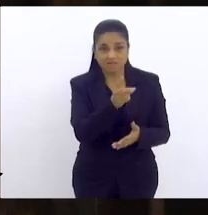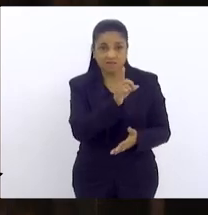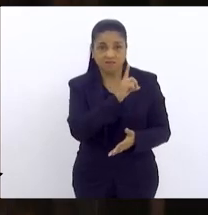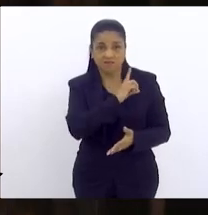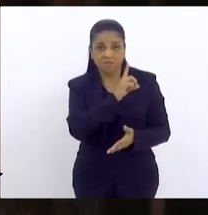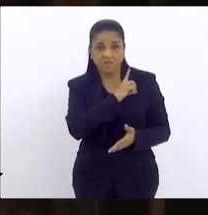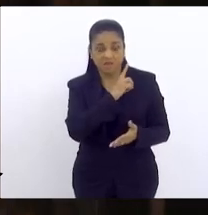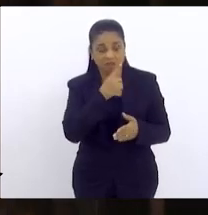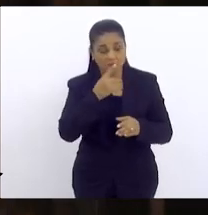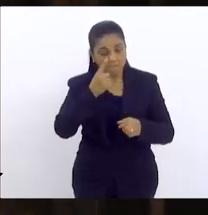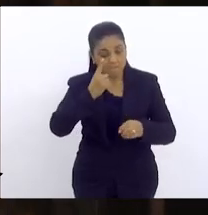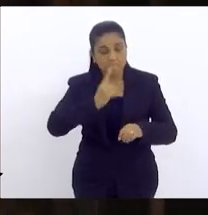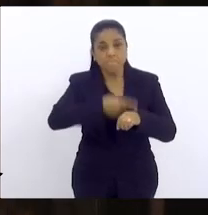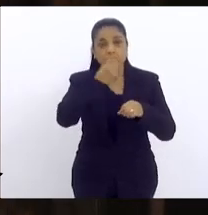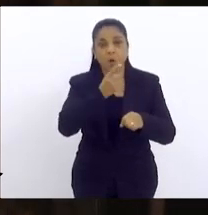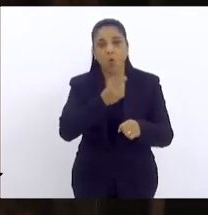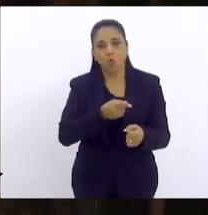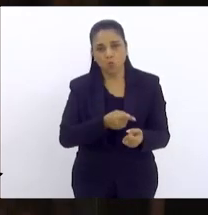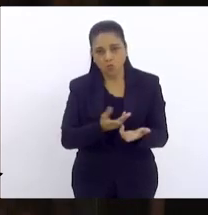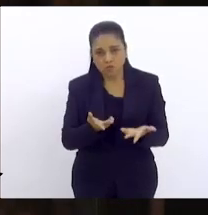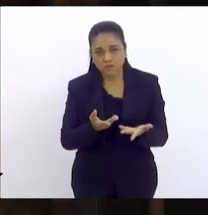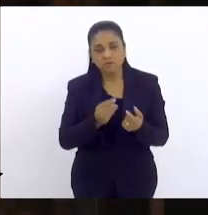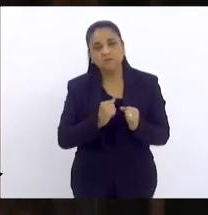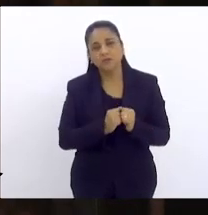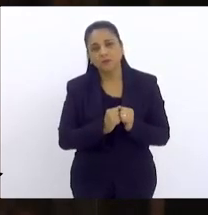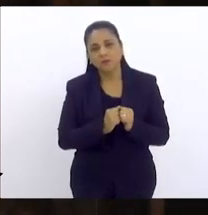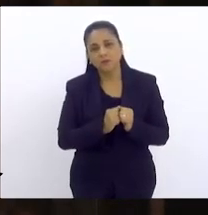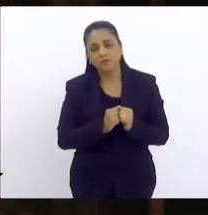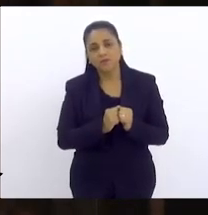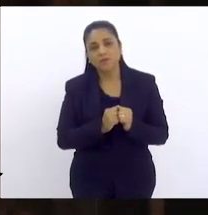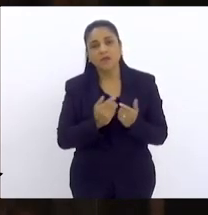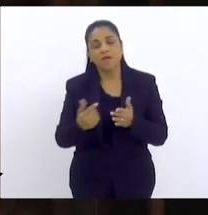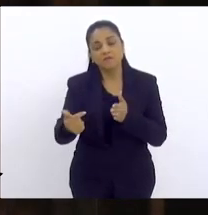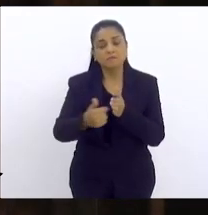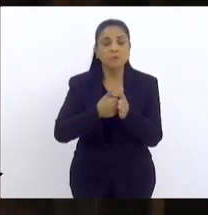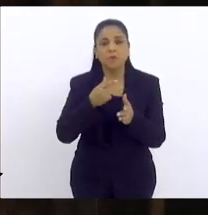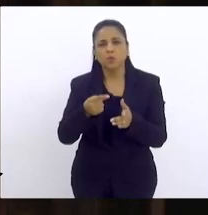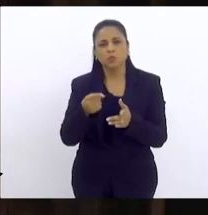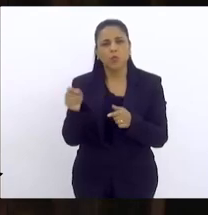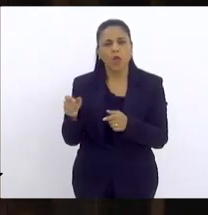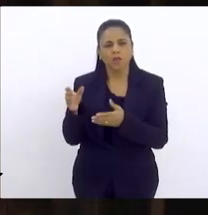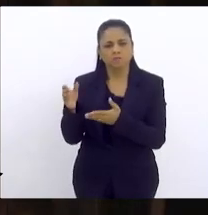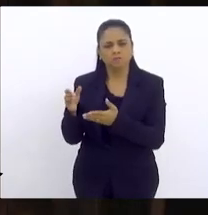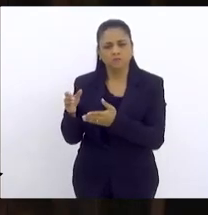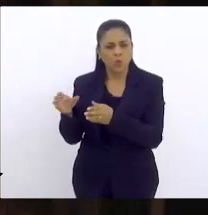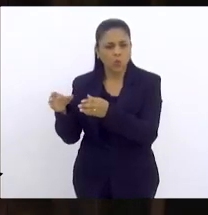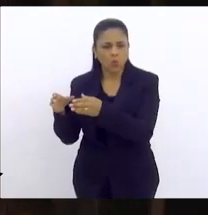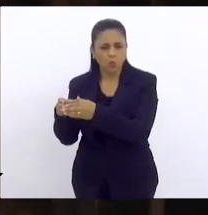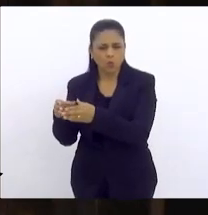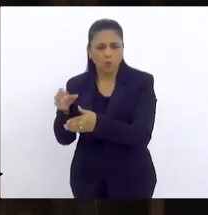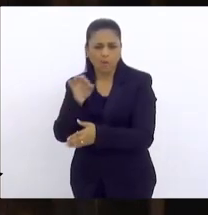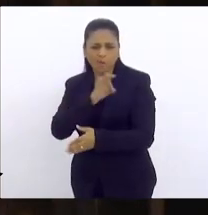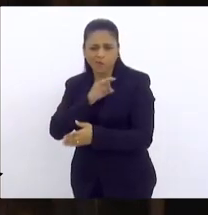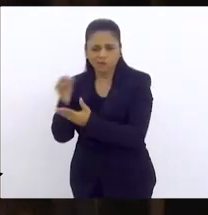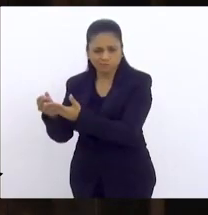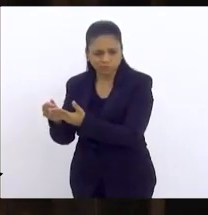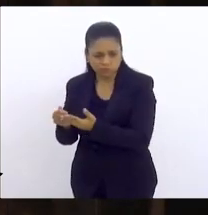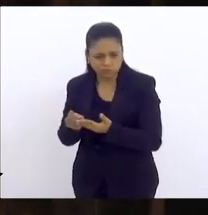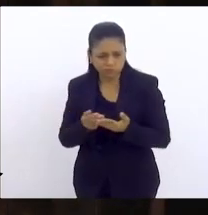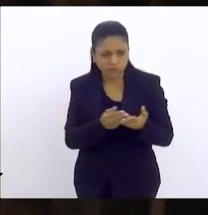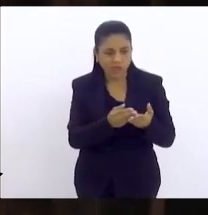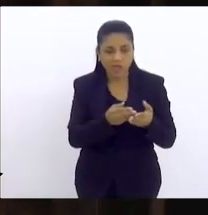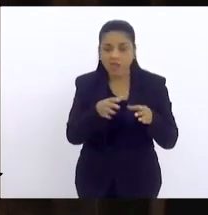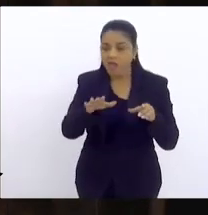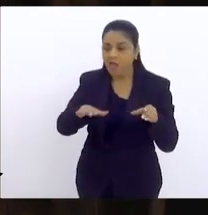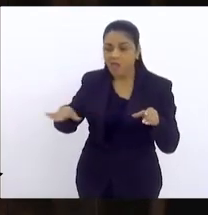você me pergunta tá então a guarnição saiu e quem é que vai ocupar